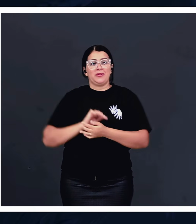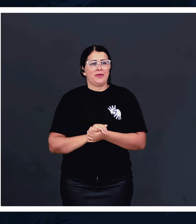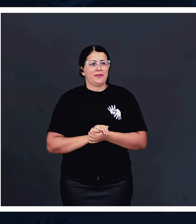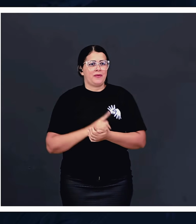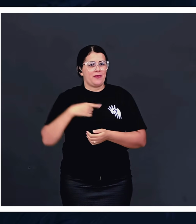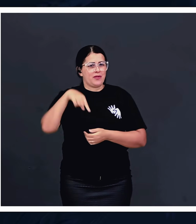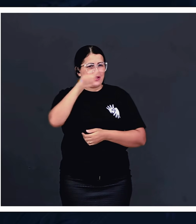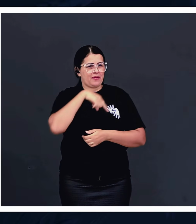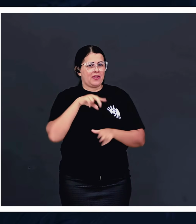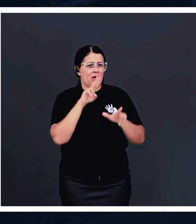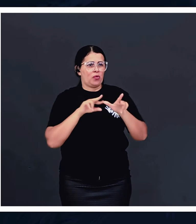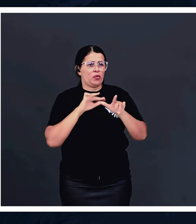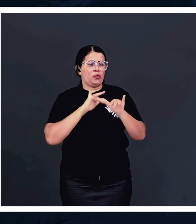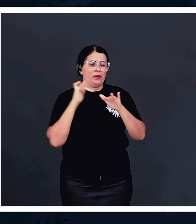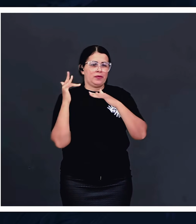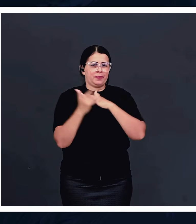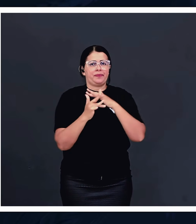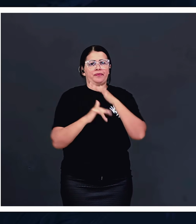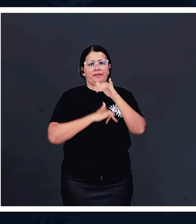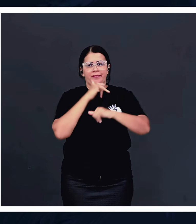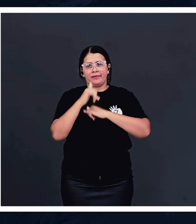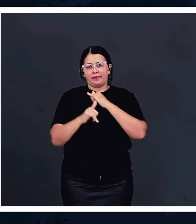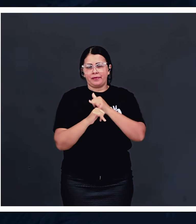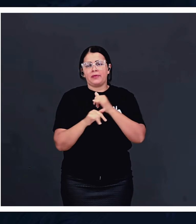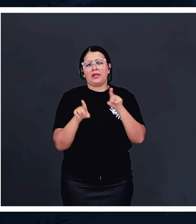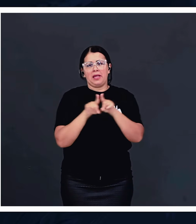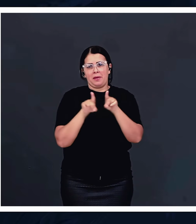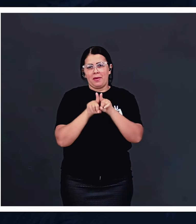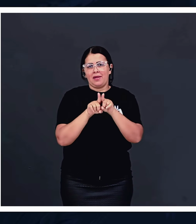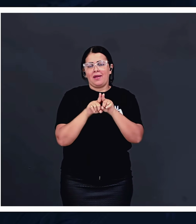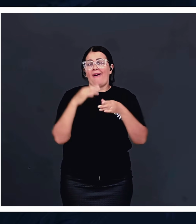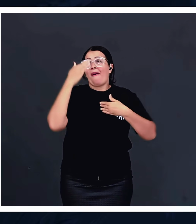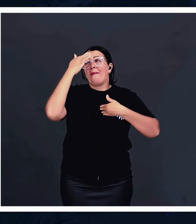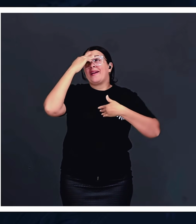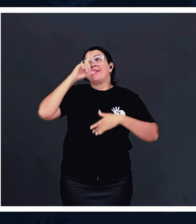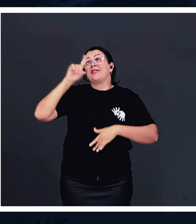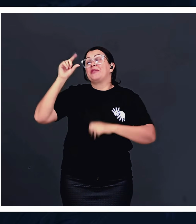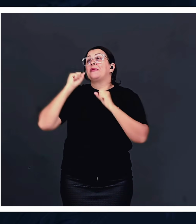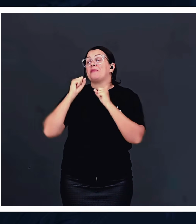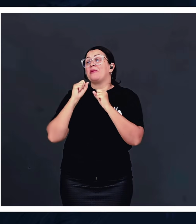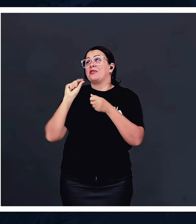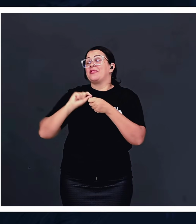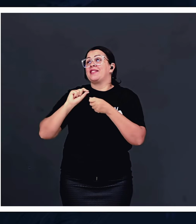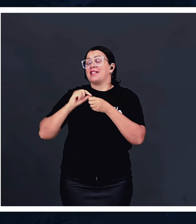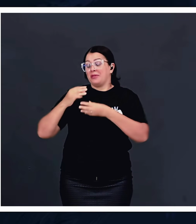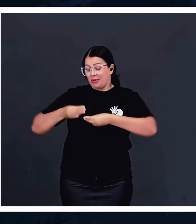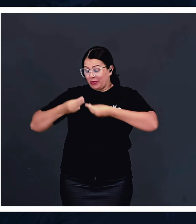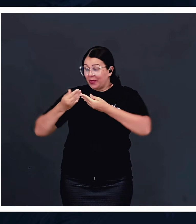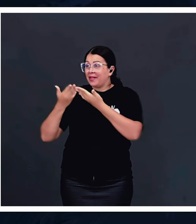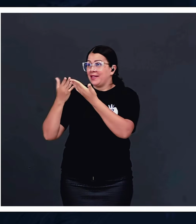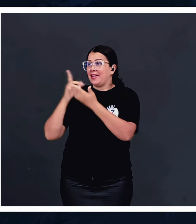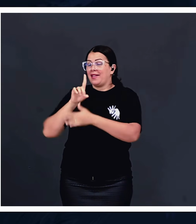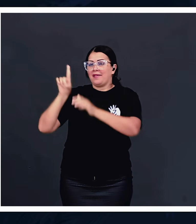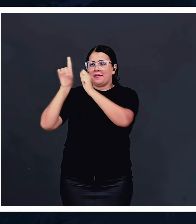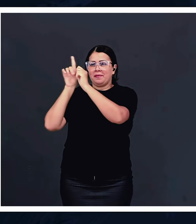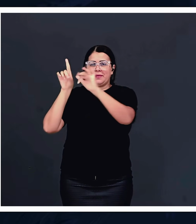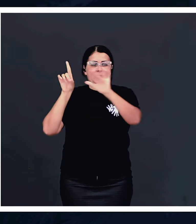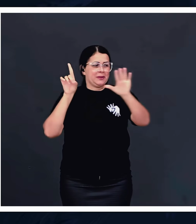fazer isso de forma online, dê graças a Deus. Diga a Deus, muito obrigado, porque hoje eu posso fazer isso. Deus abençoe a todos.